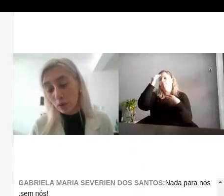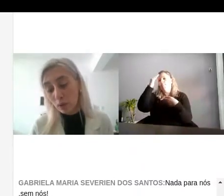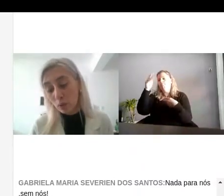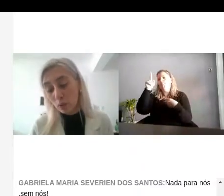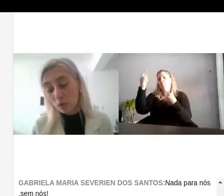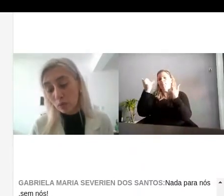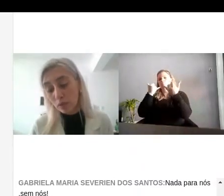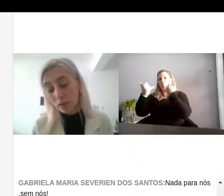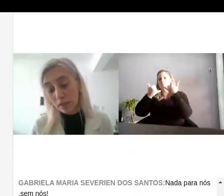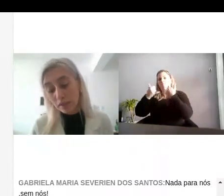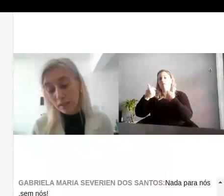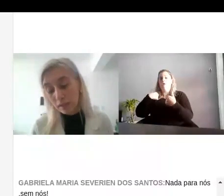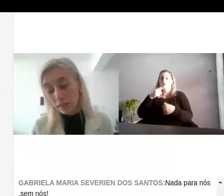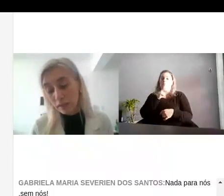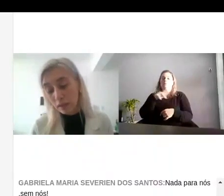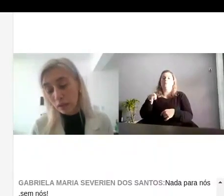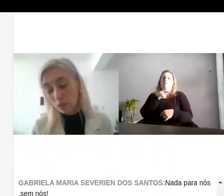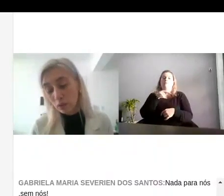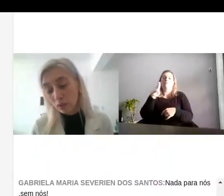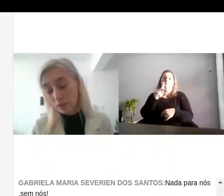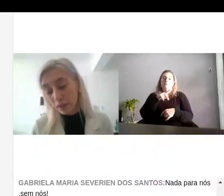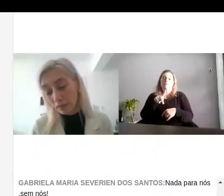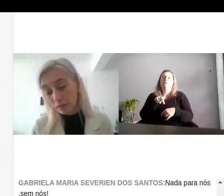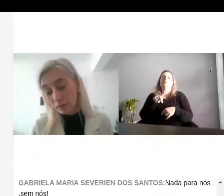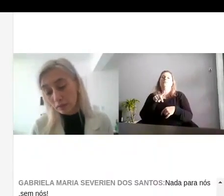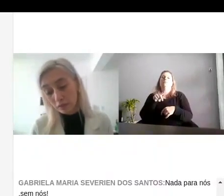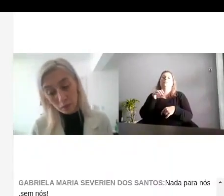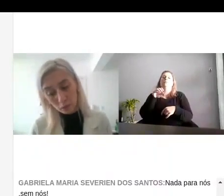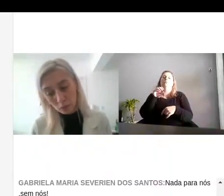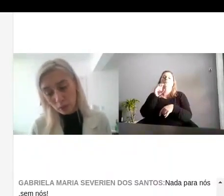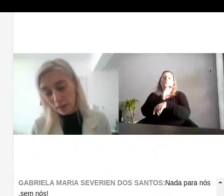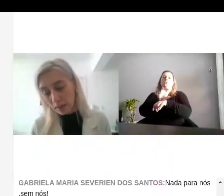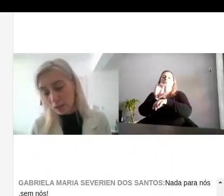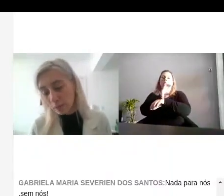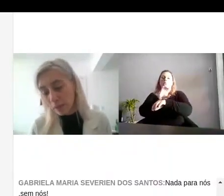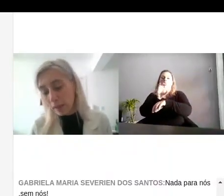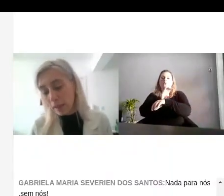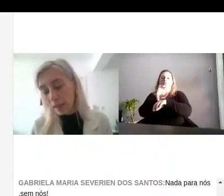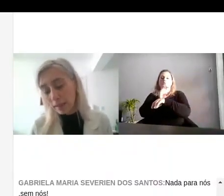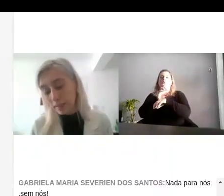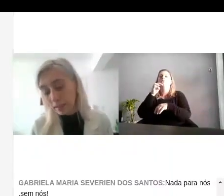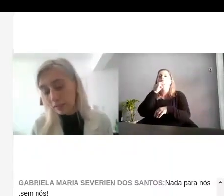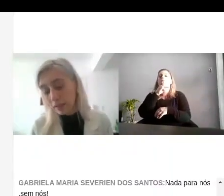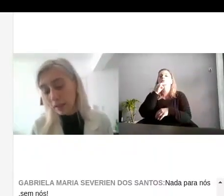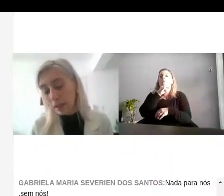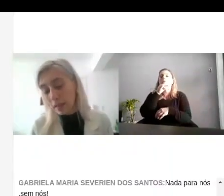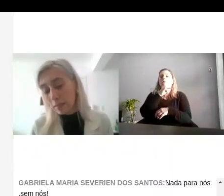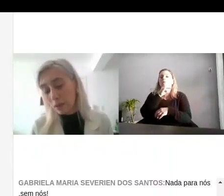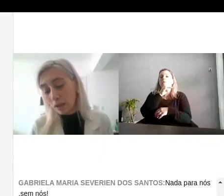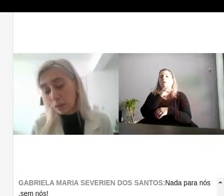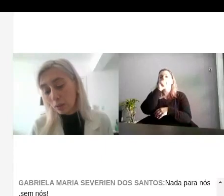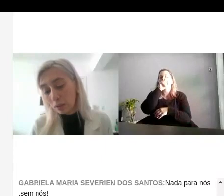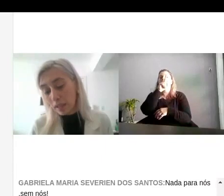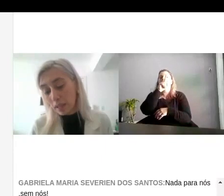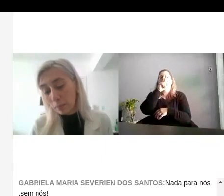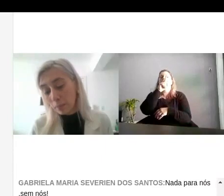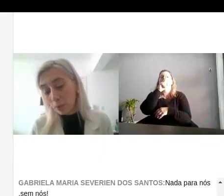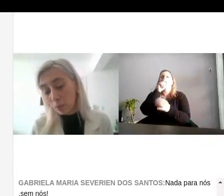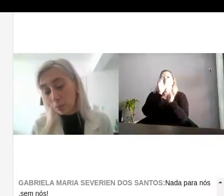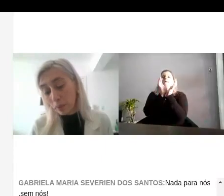formadora do curso Museus Acessíveis, do FanCultura, isso? Em Recife, e meus alunos